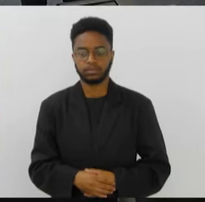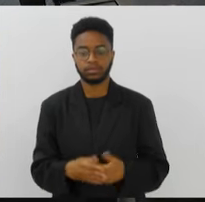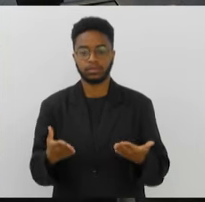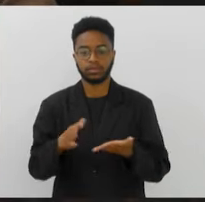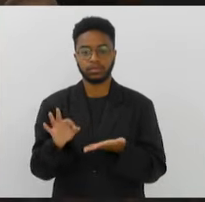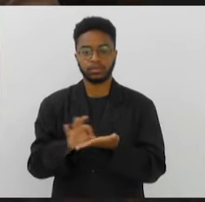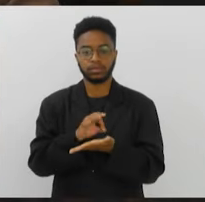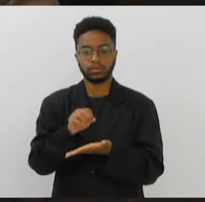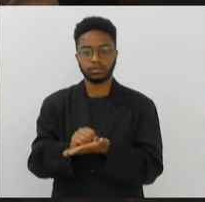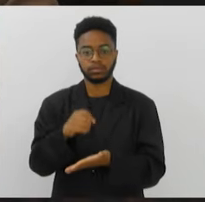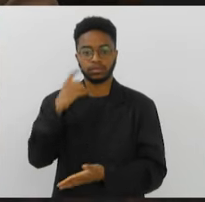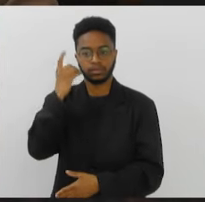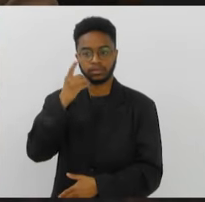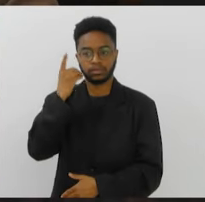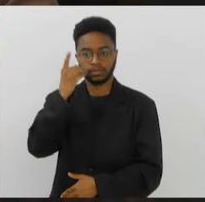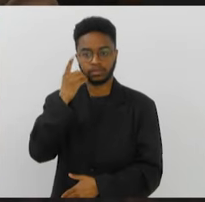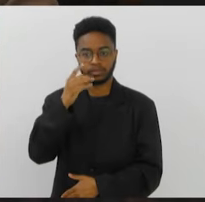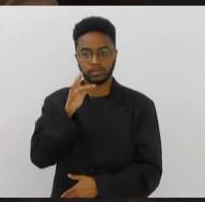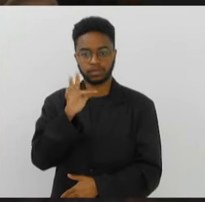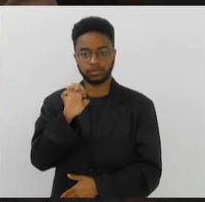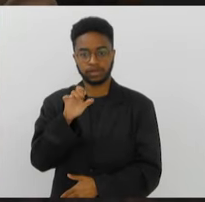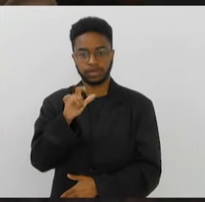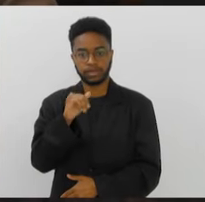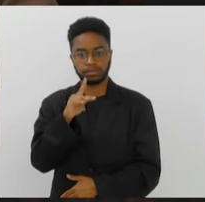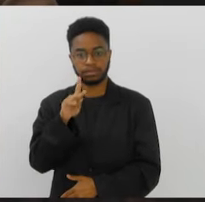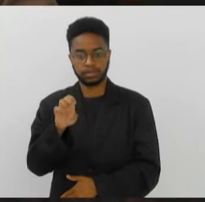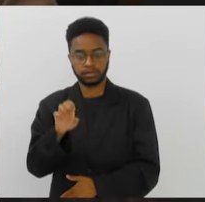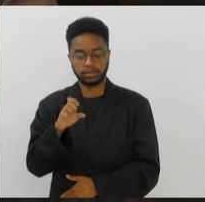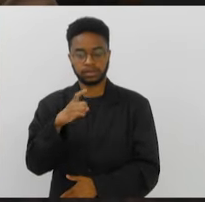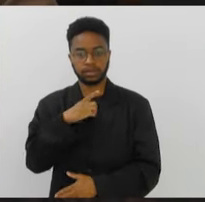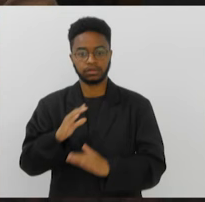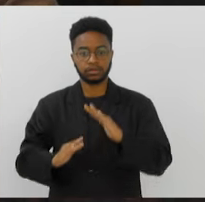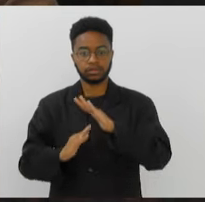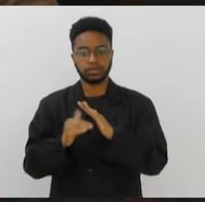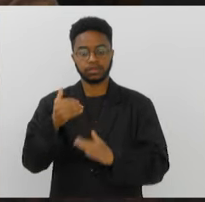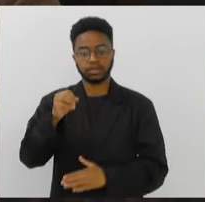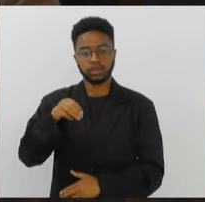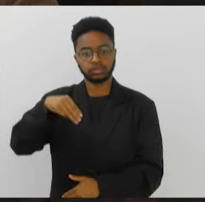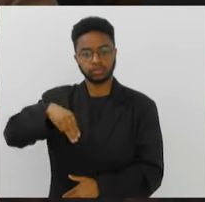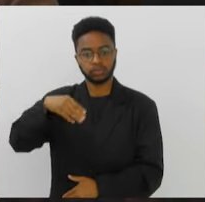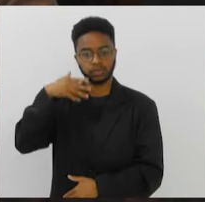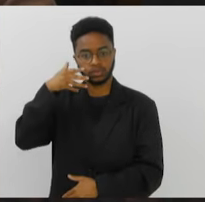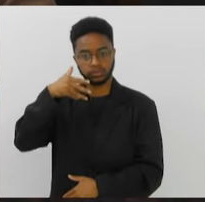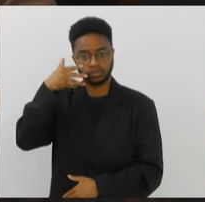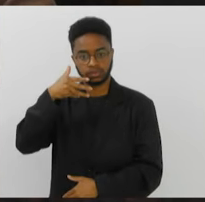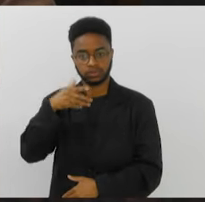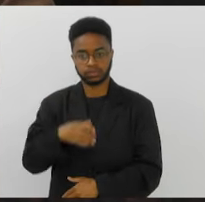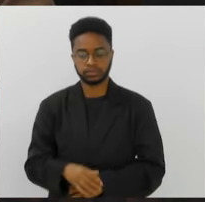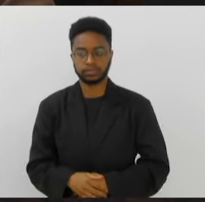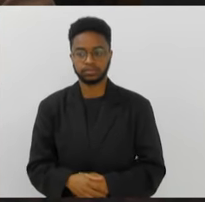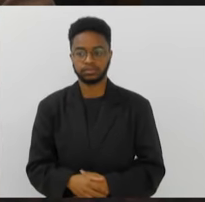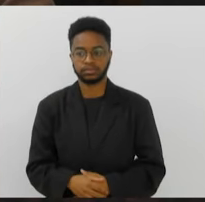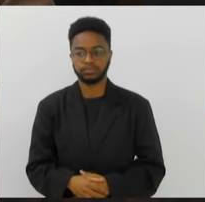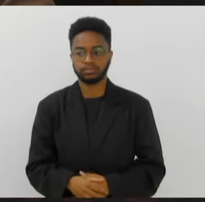Próximo orador inscrito, o deputado Felipe Pobel. Vossa Excelência dispõe de 10 minutos no tempo regimental.